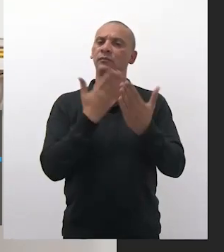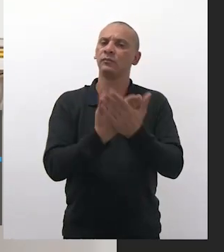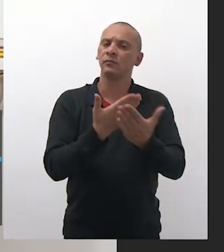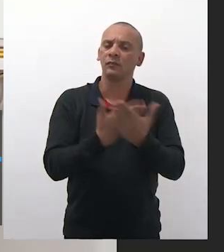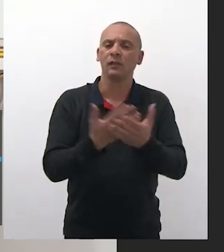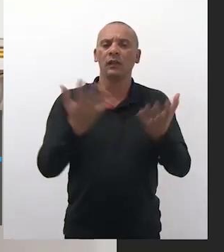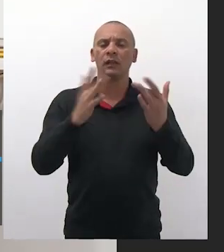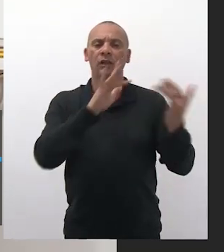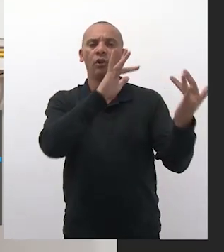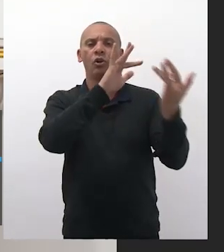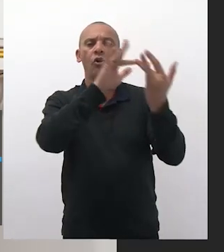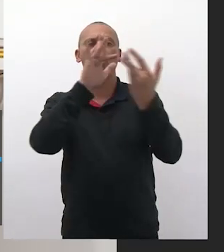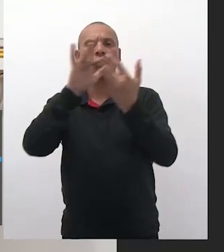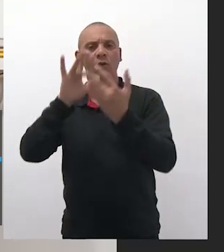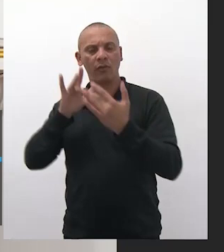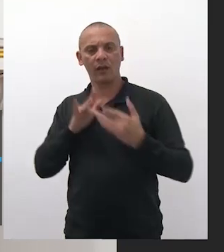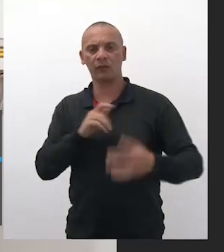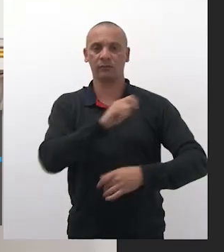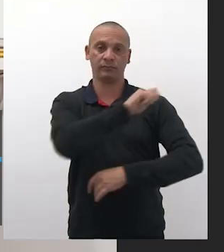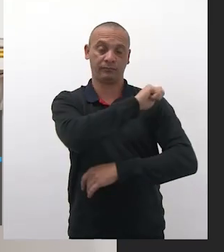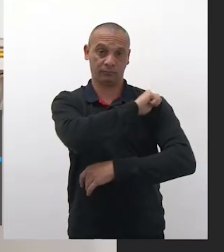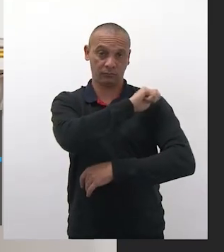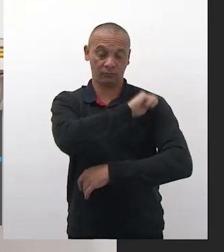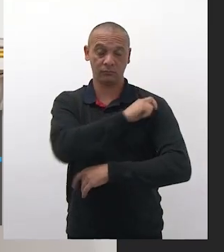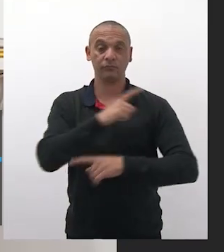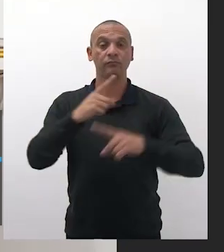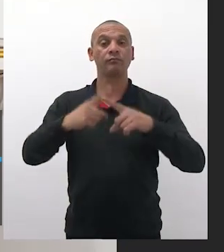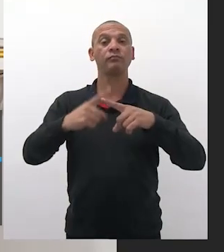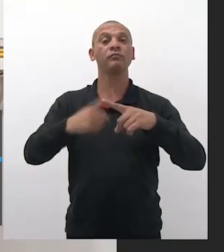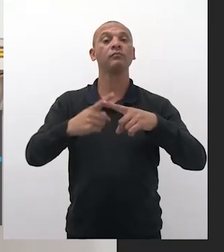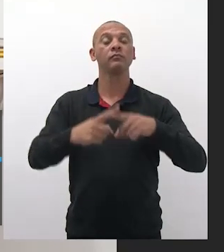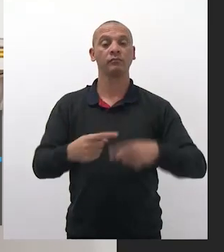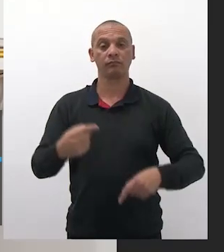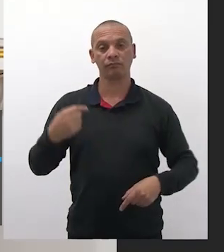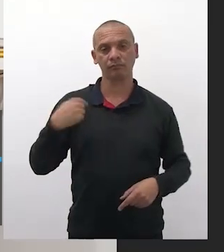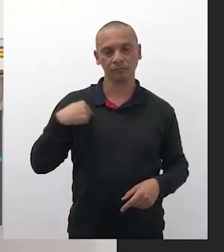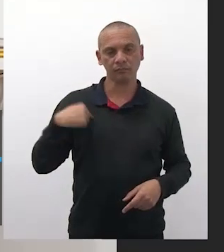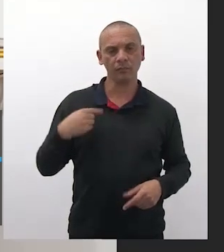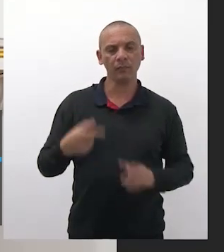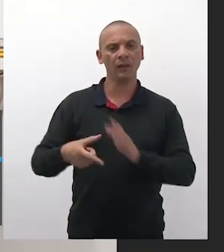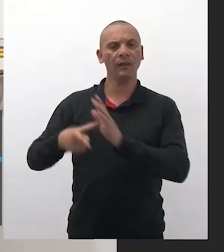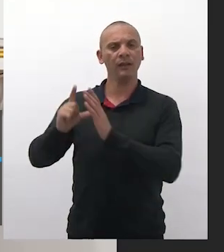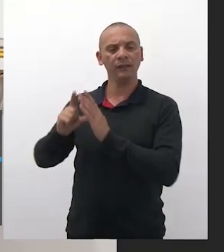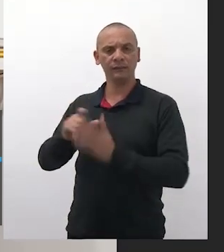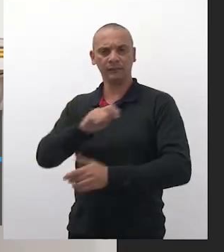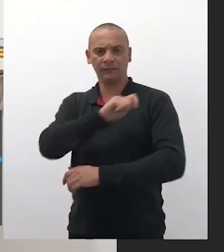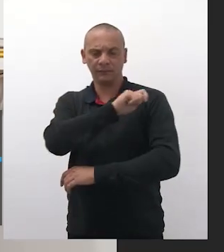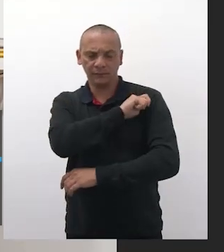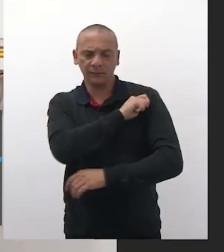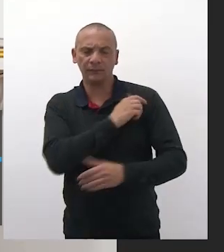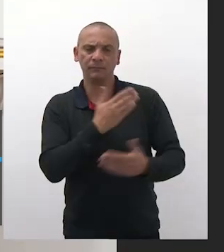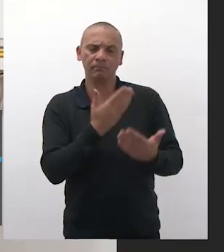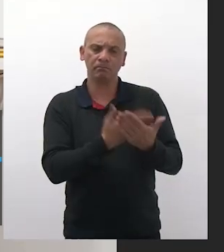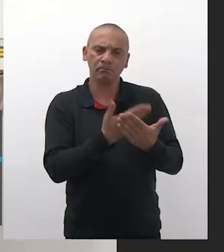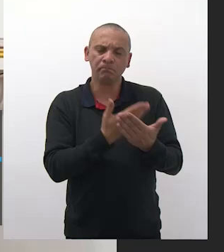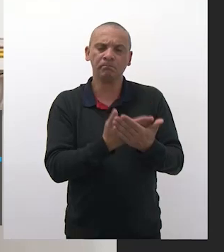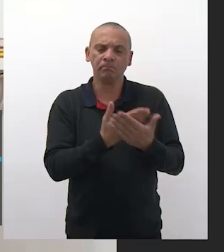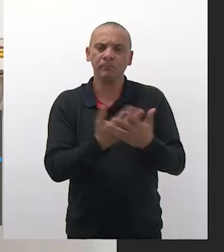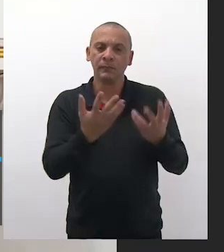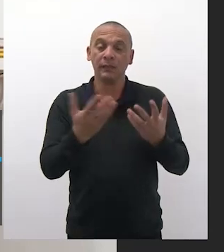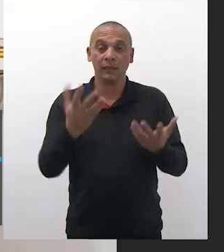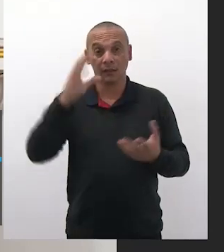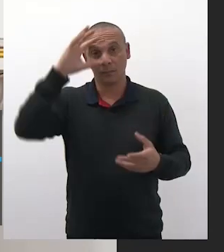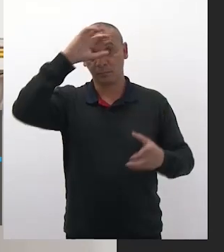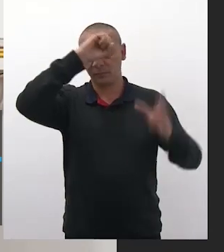quero ter contato mesmo com os alunos, porque aí comentei, né, que eu era estudante e queria